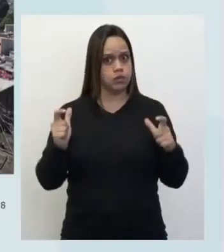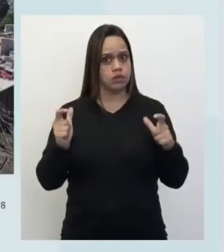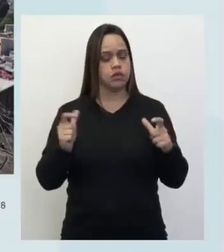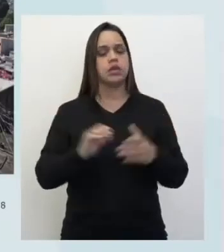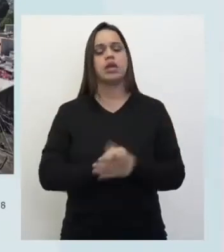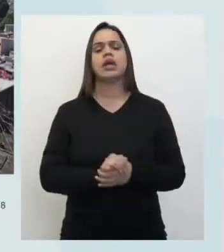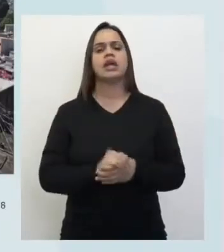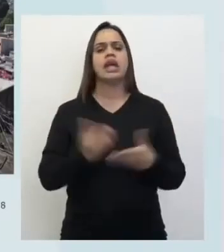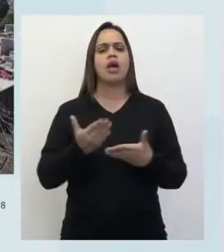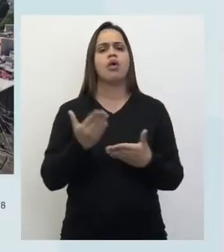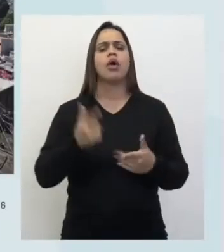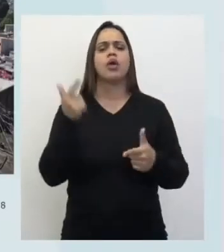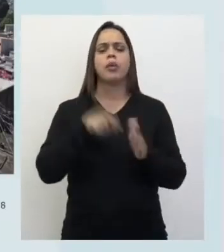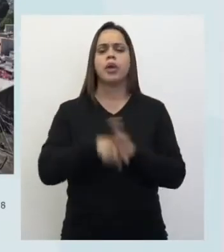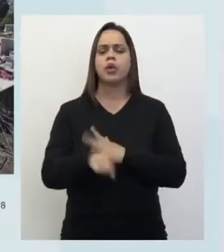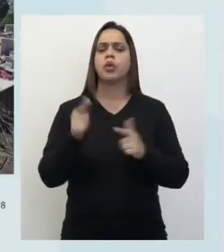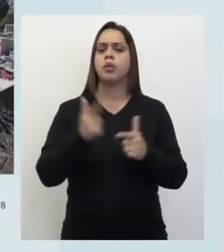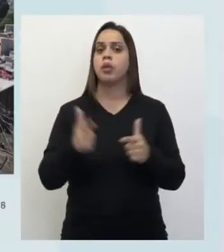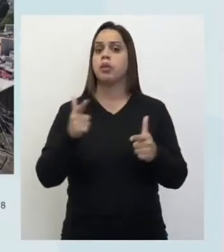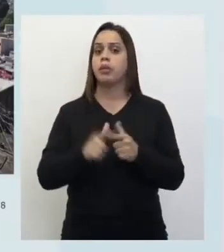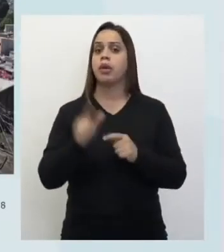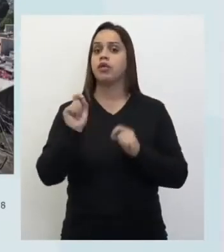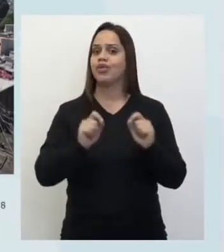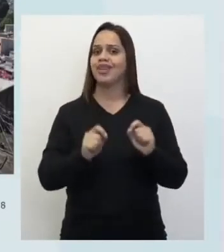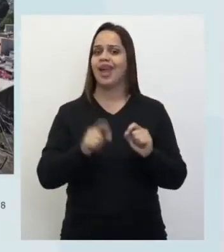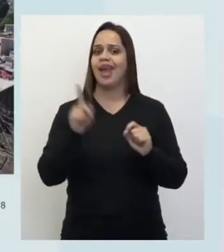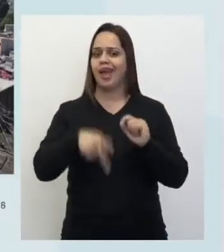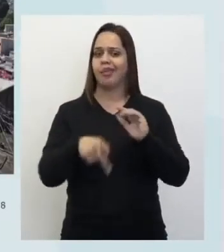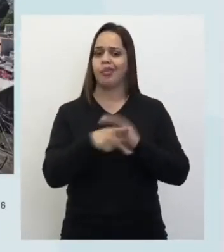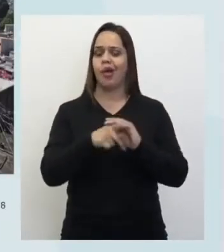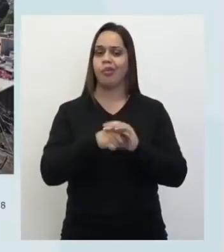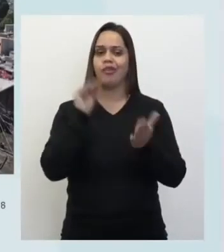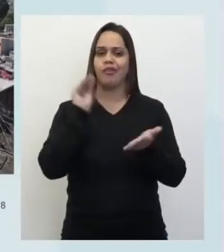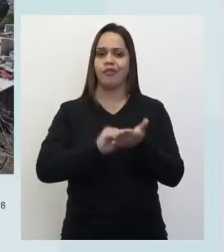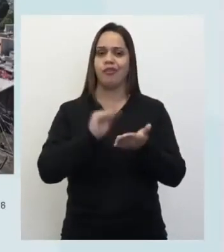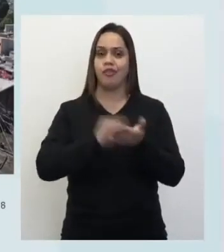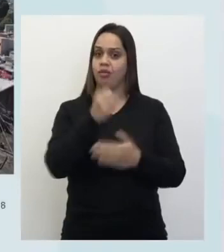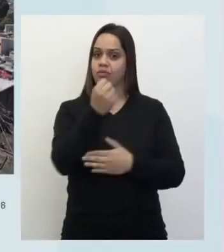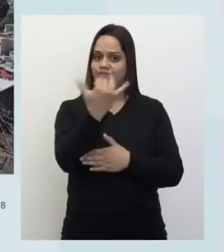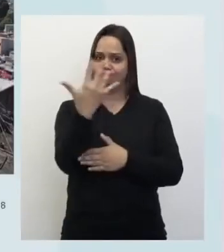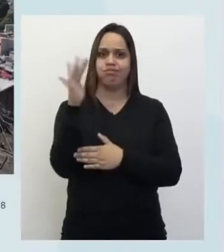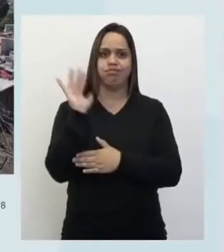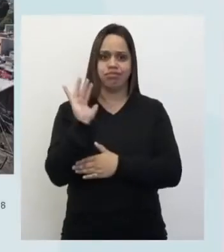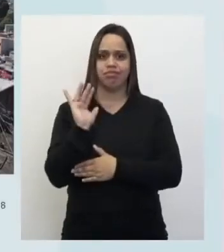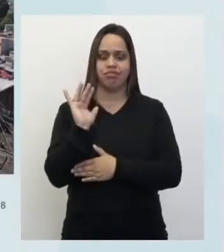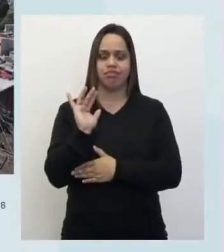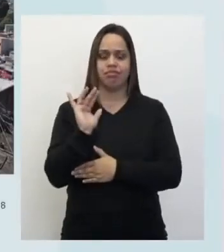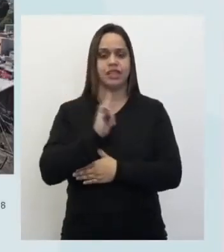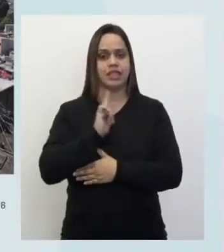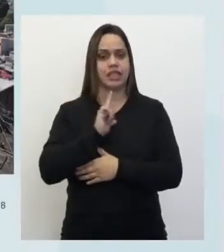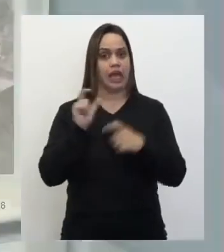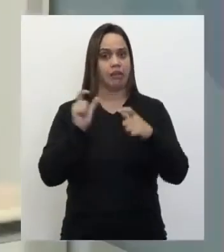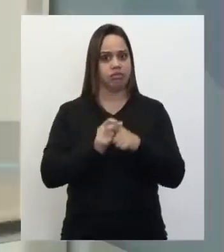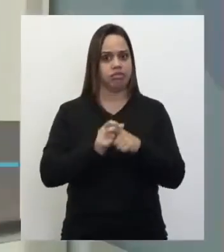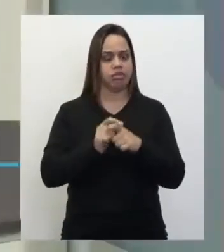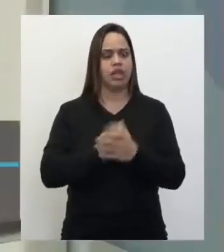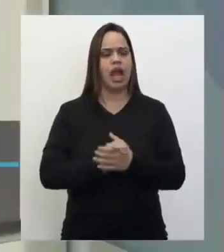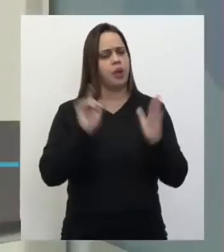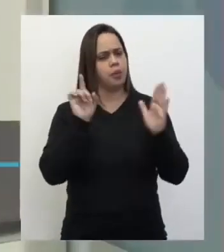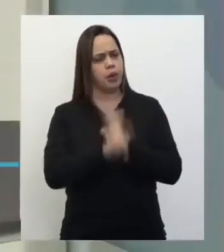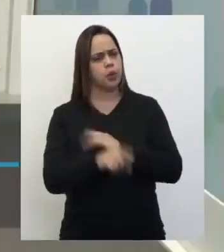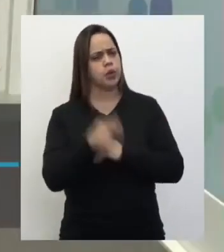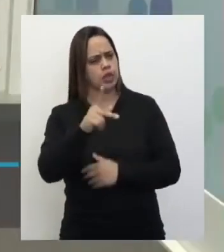é a nossa problemática? A arborização. Será que na sua cidade, né, tem